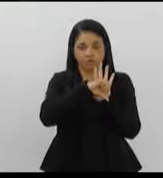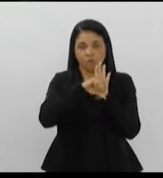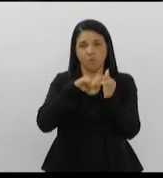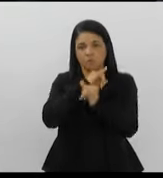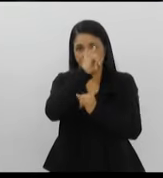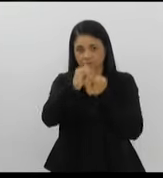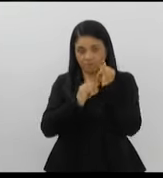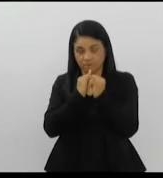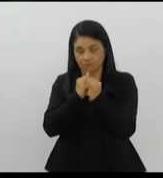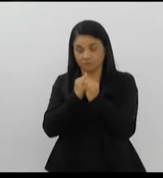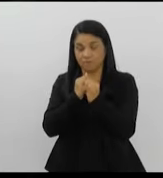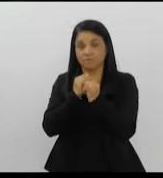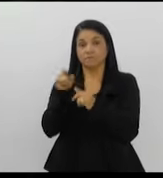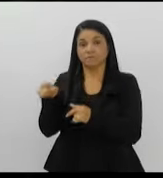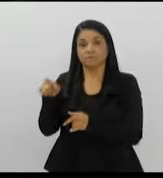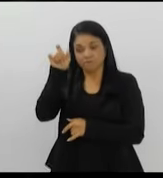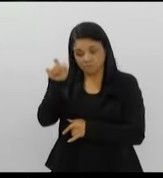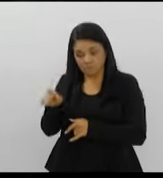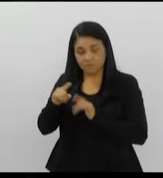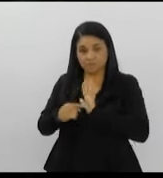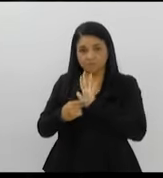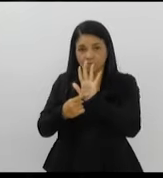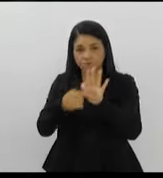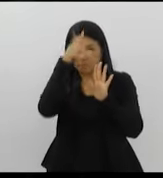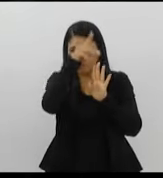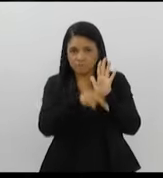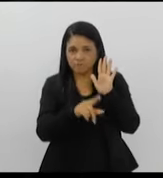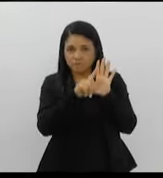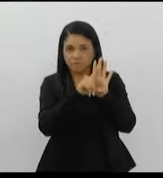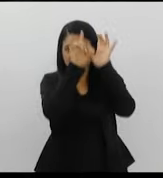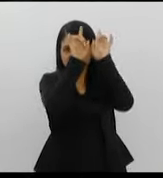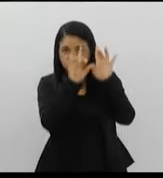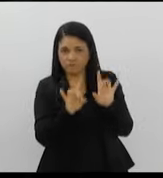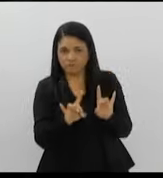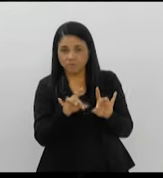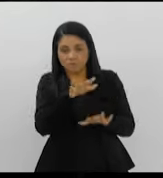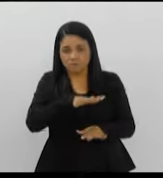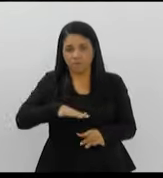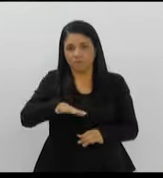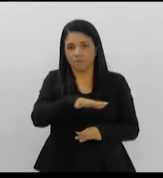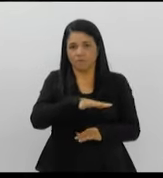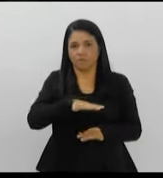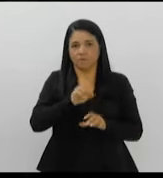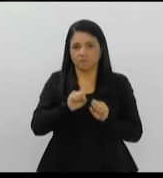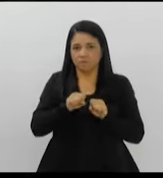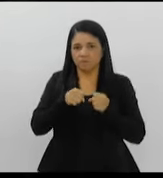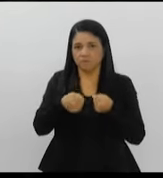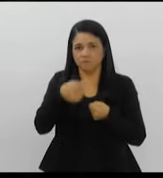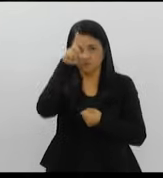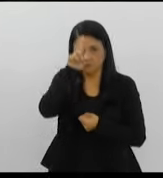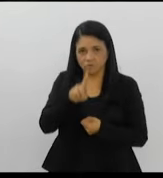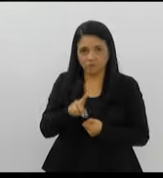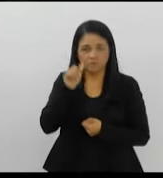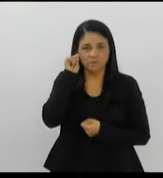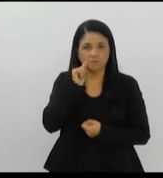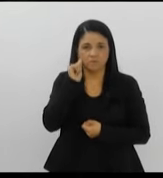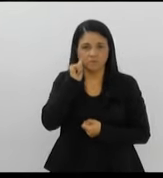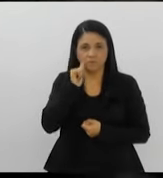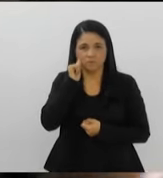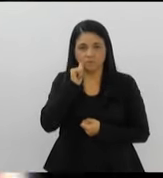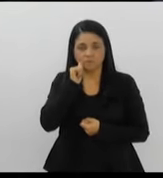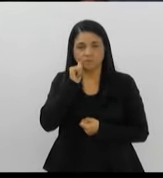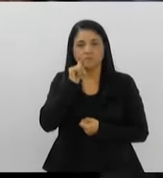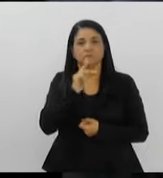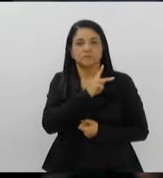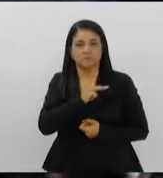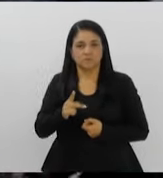demonstrou projeto específico para a área da defesa dos direitos da mulher, presidindo